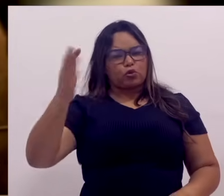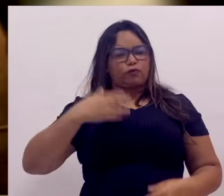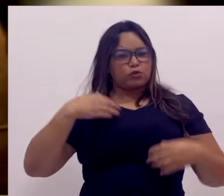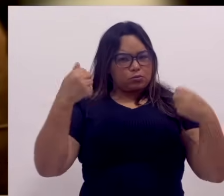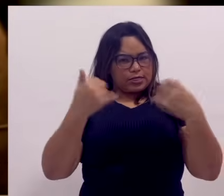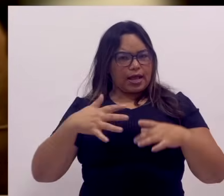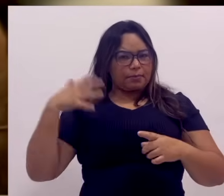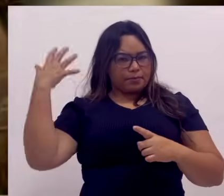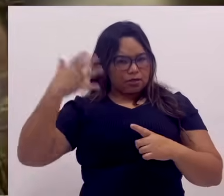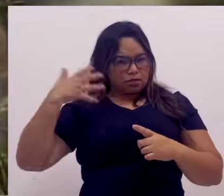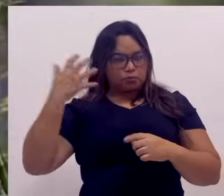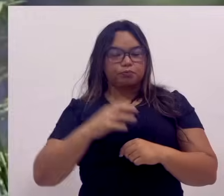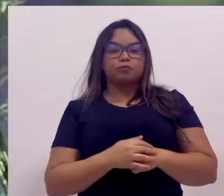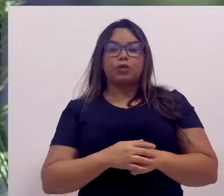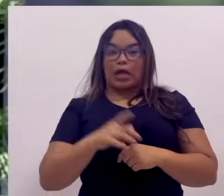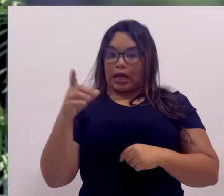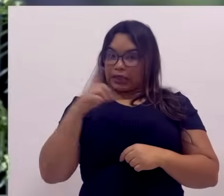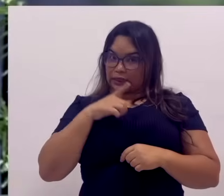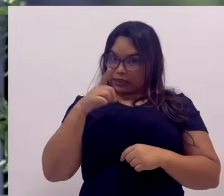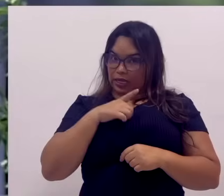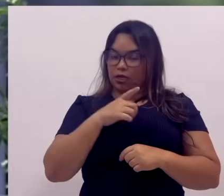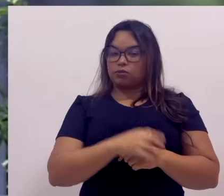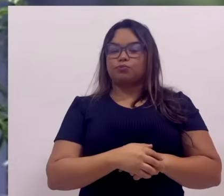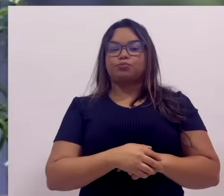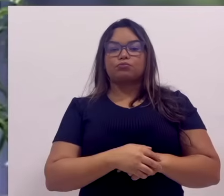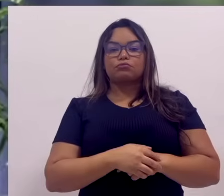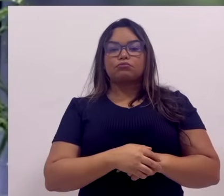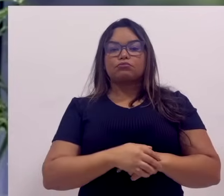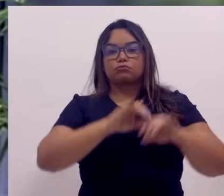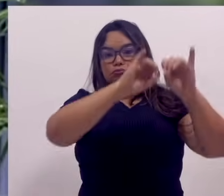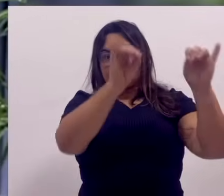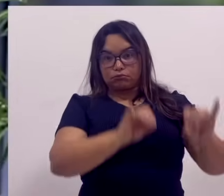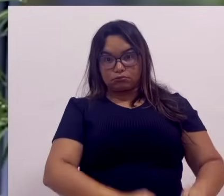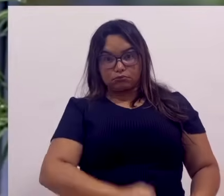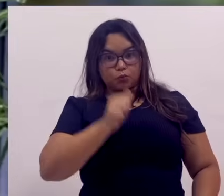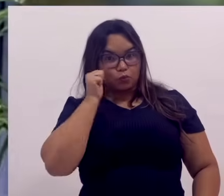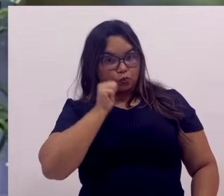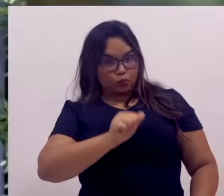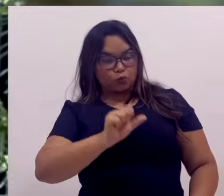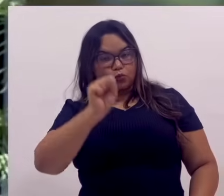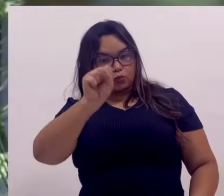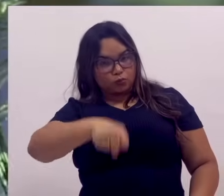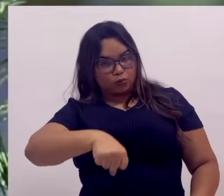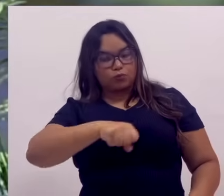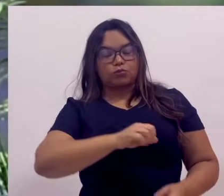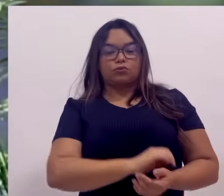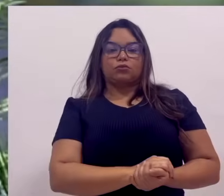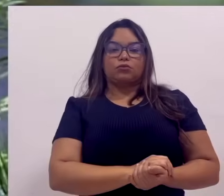nas palestras. Havia uma divindade feminina aqui.